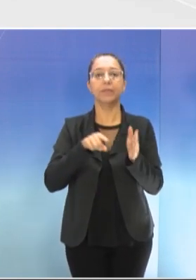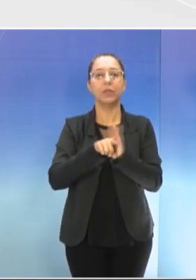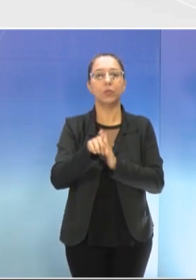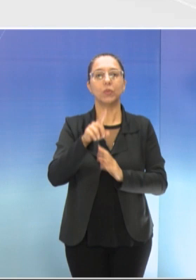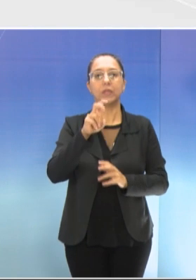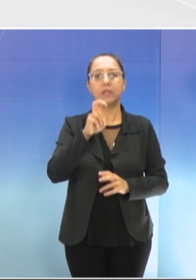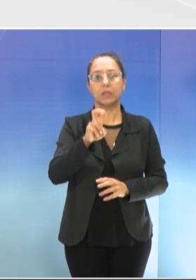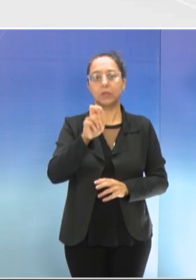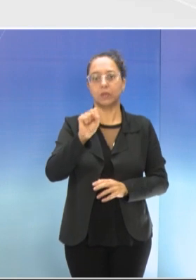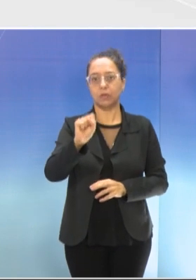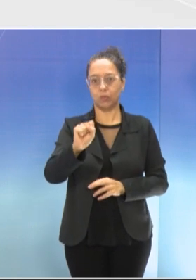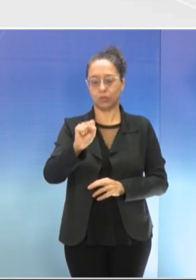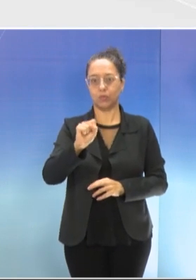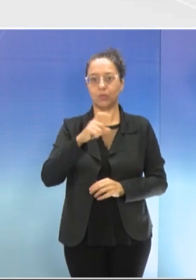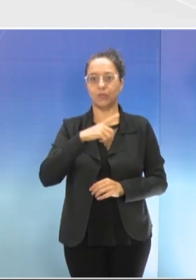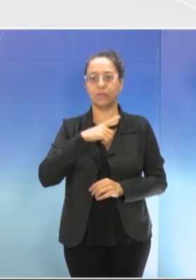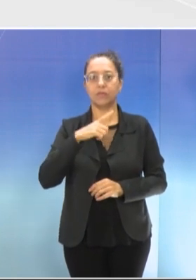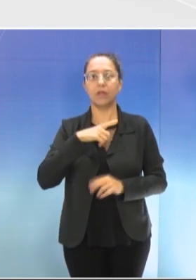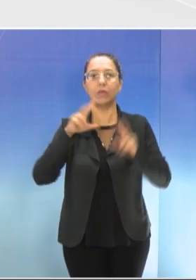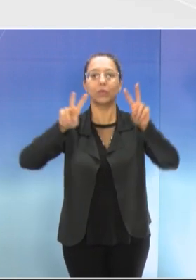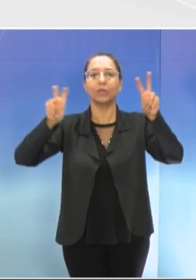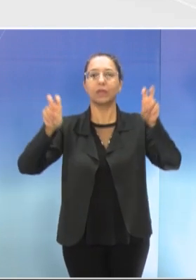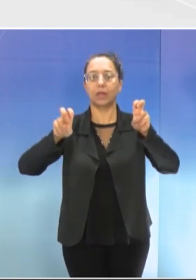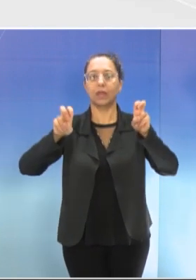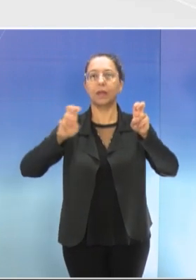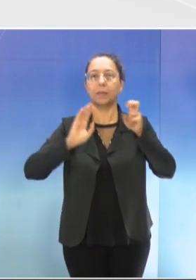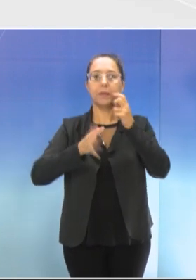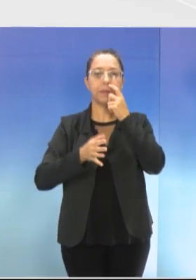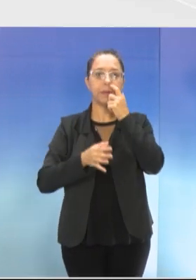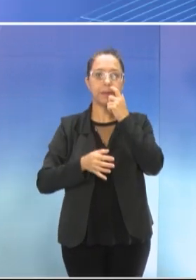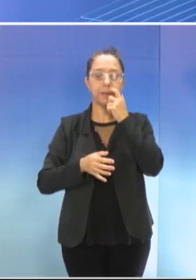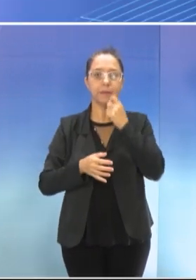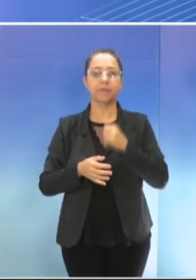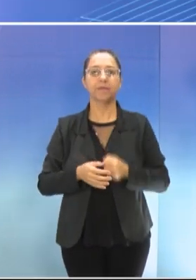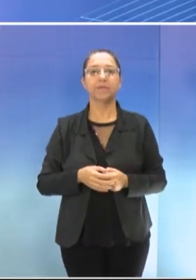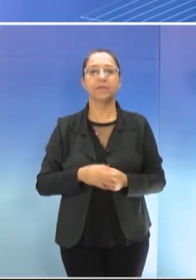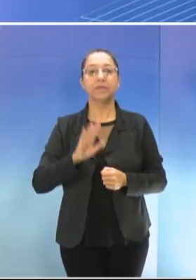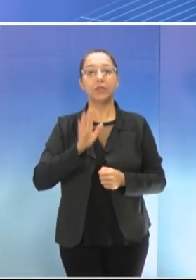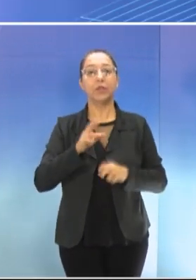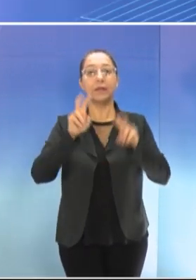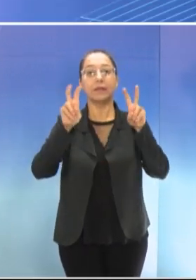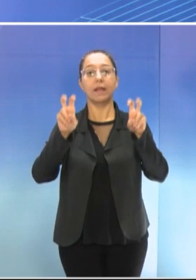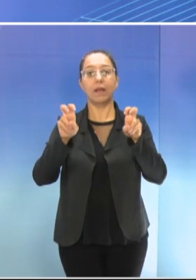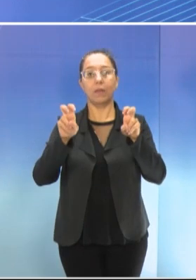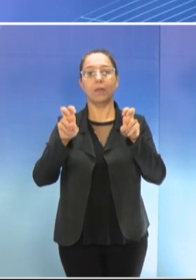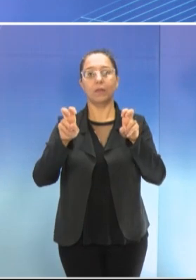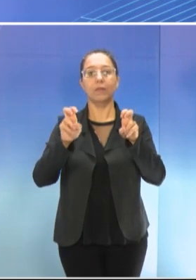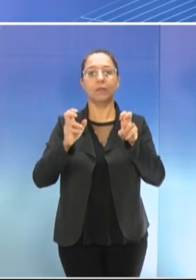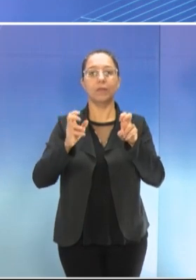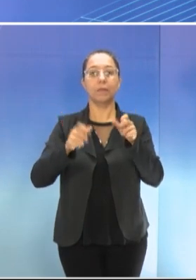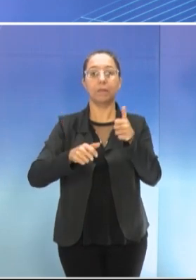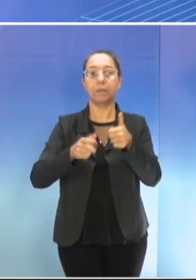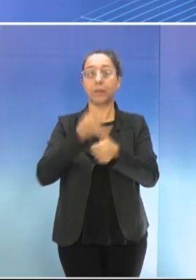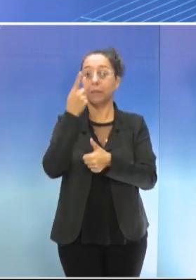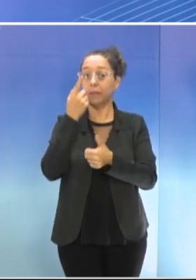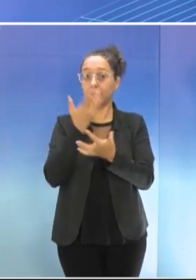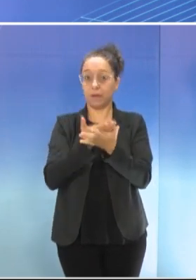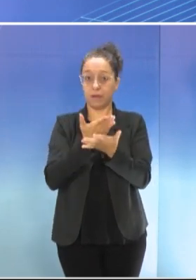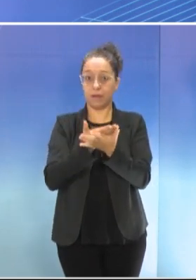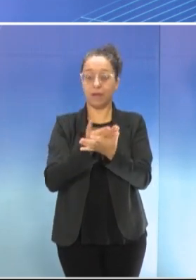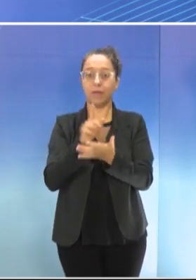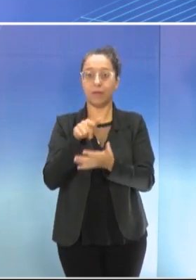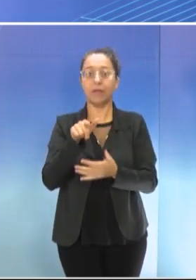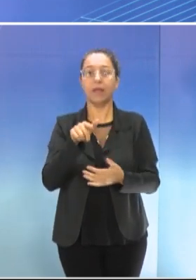58, e ela vai trabalhar um tema que nós já trabalhamos na aula anterior a nossa primeira aula, que é